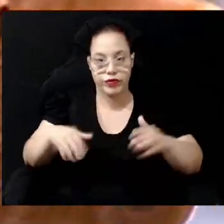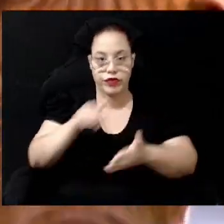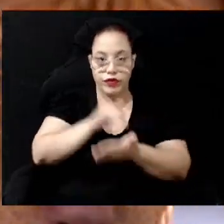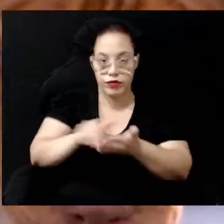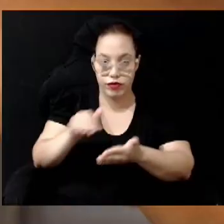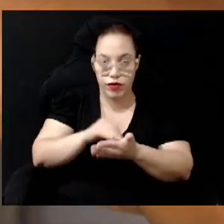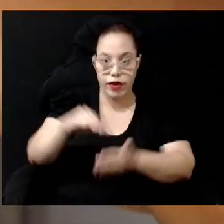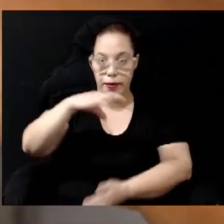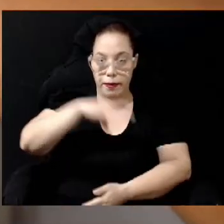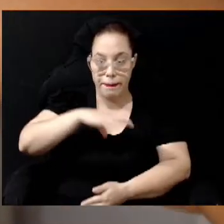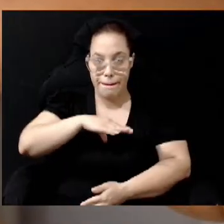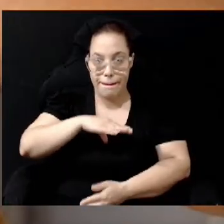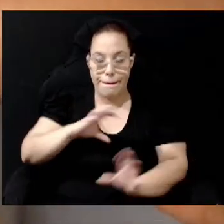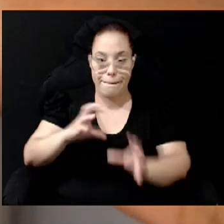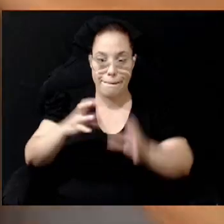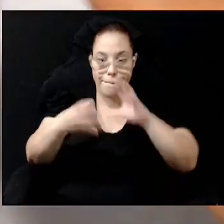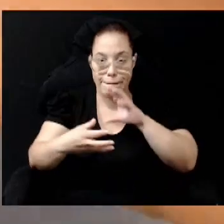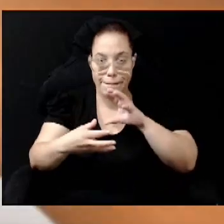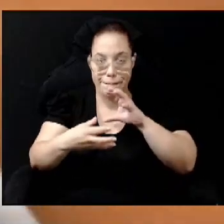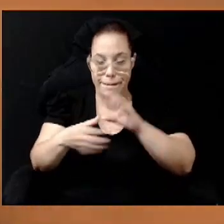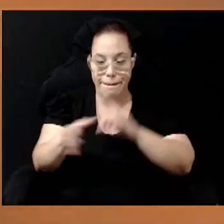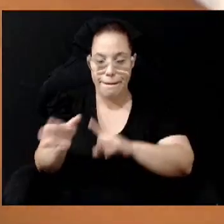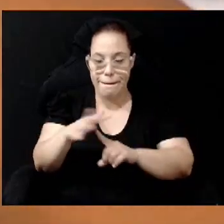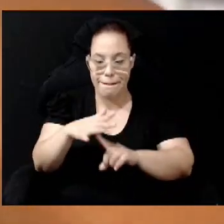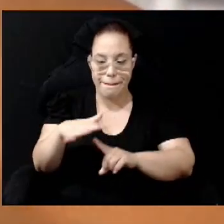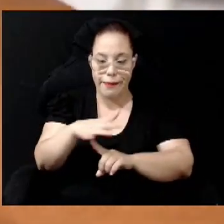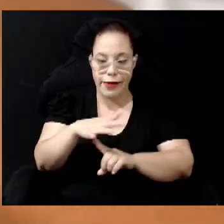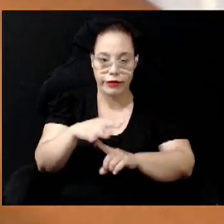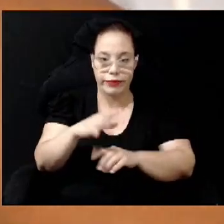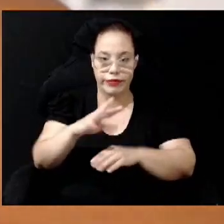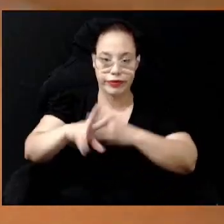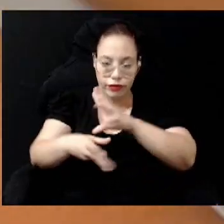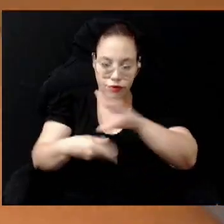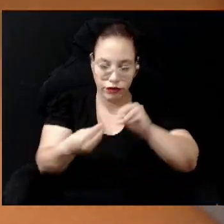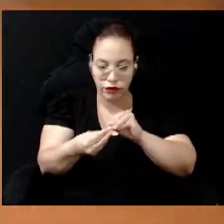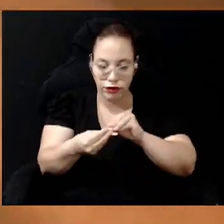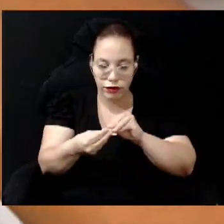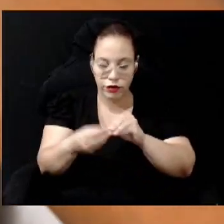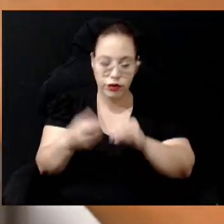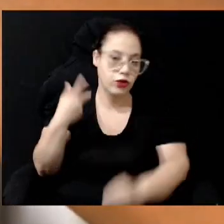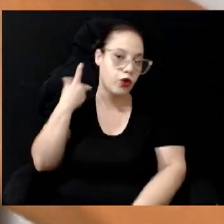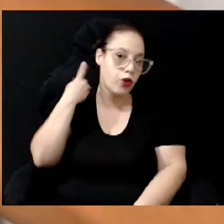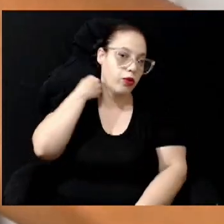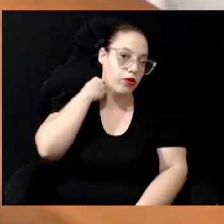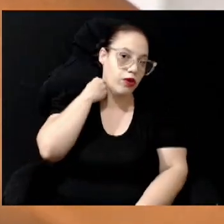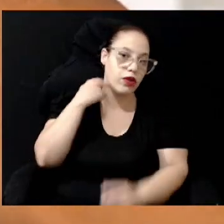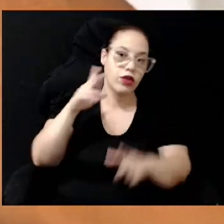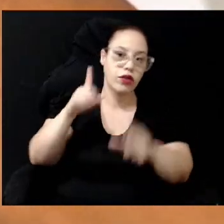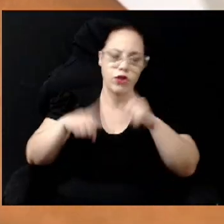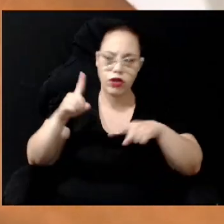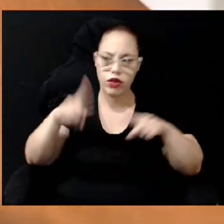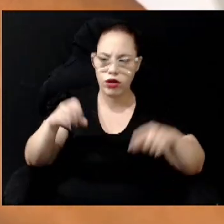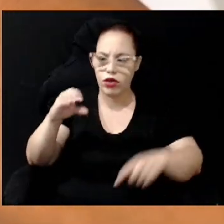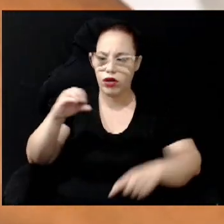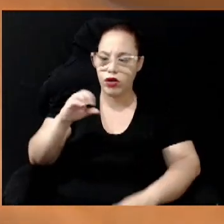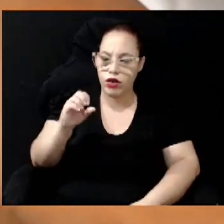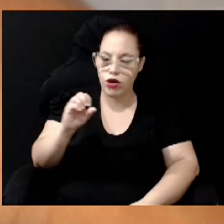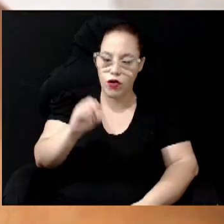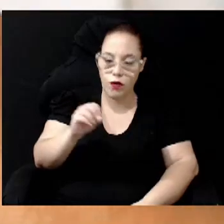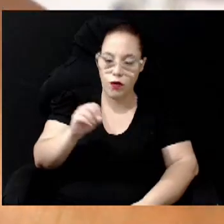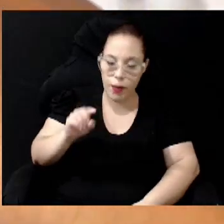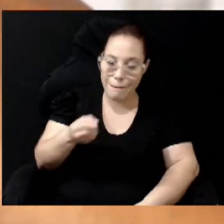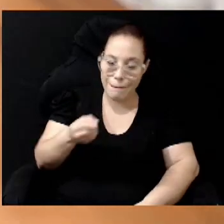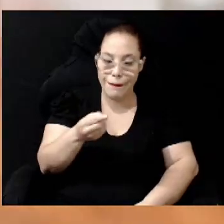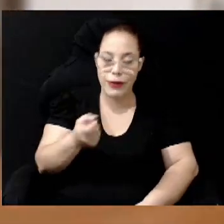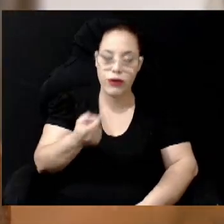do Clima, Meio Ambiente e Sustentabilidade, microchipou aproximadamente 90 mil cães e gatos em